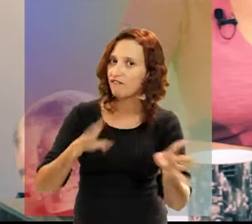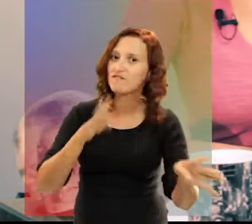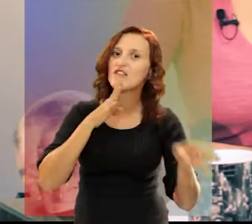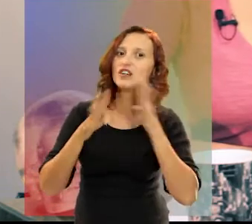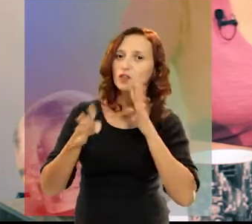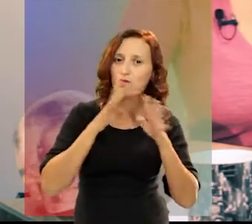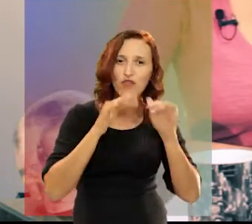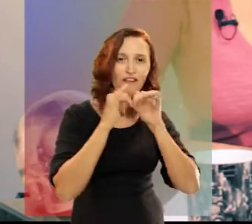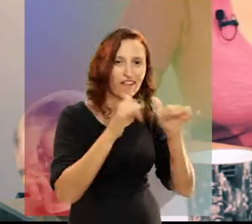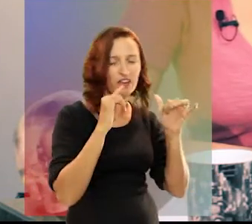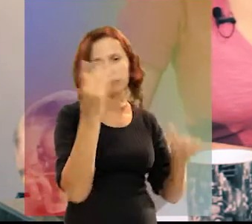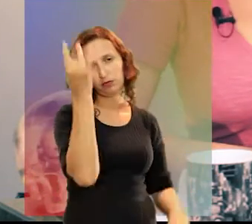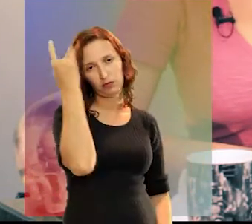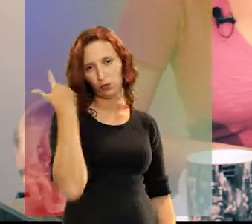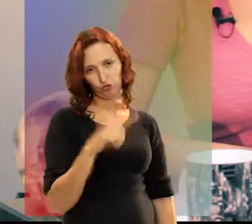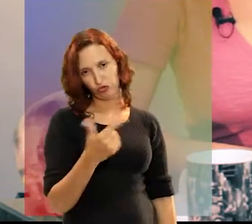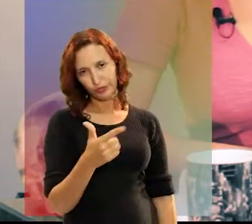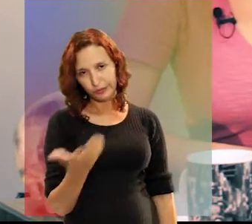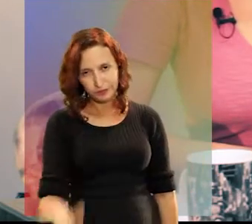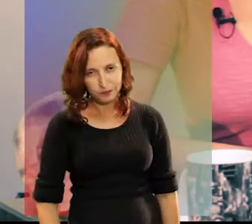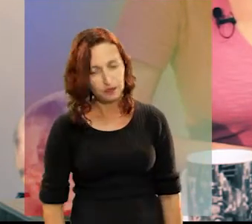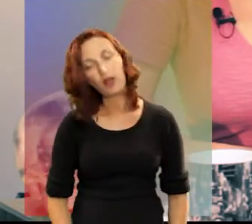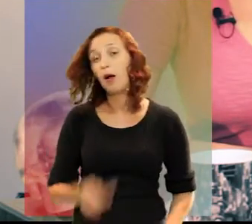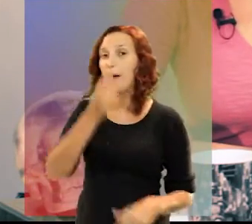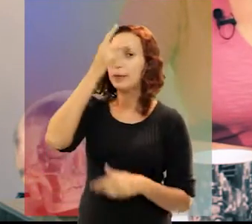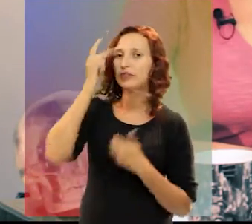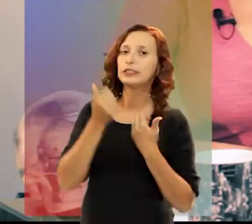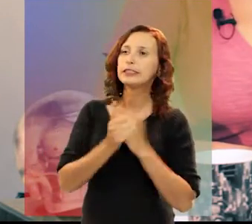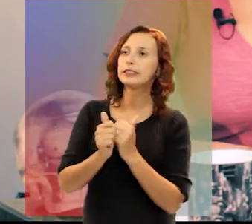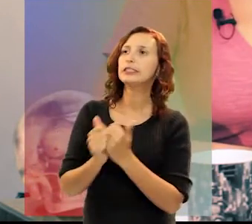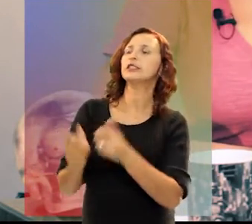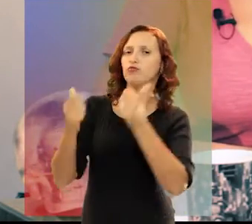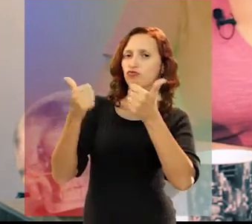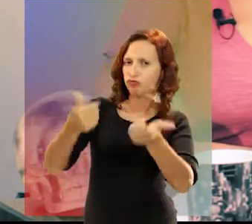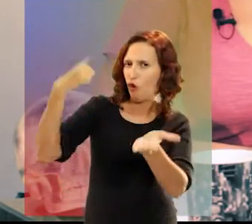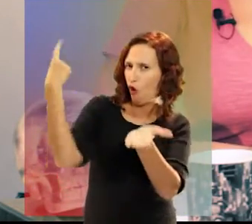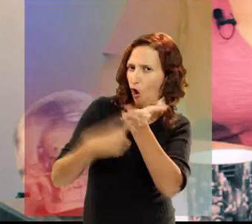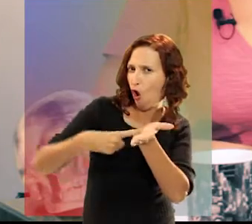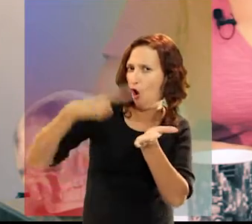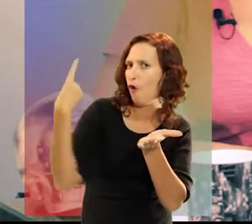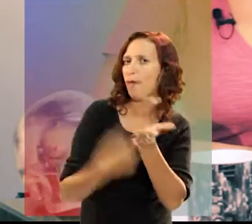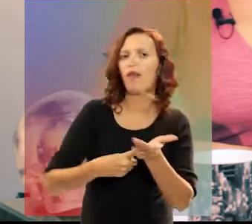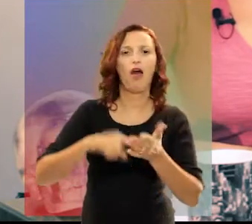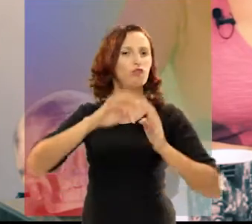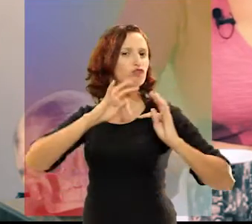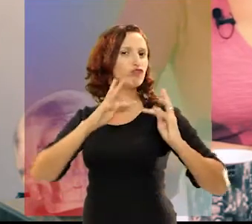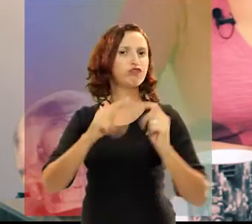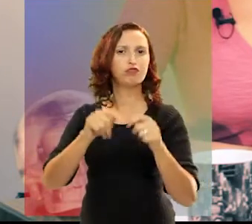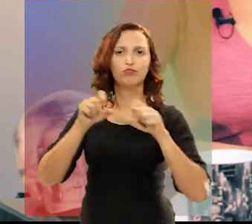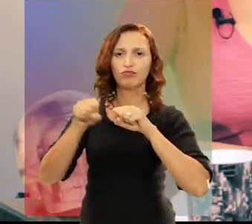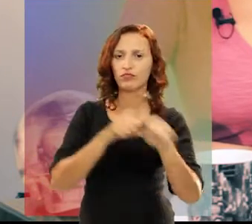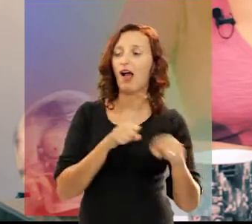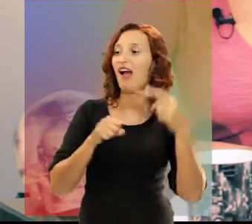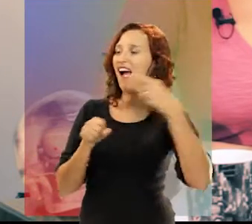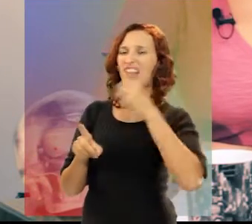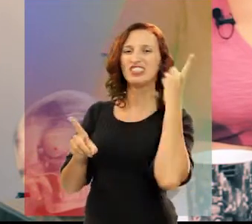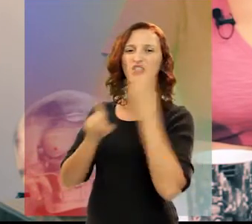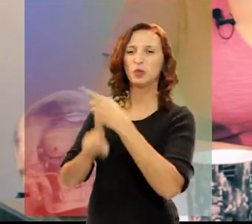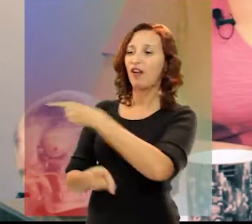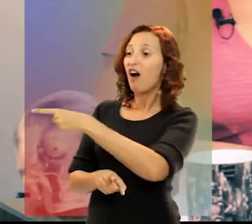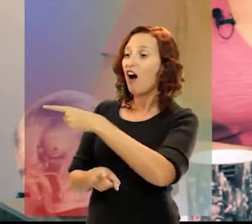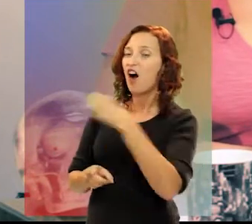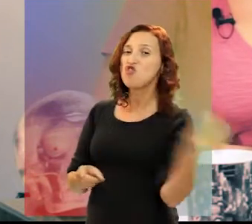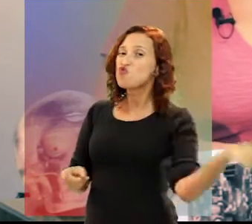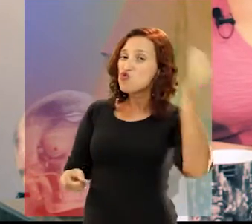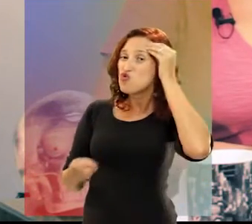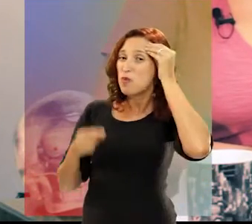Facebook, tava rolando todo esse movimento. Só que o caboclo, né, seguiu o plano, supostamente. Tipo, ele tinha que seguir e, obviamente, foi descoberto o